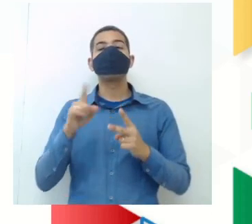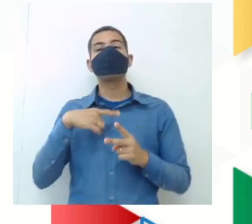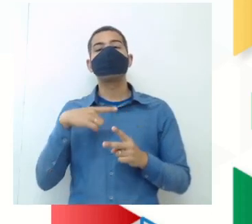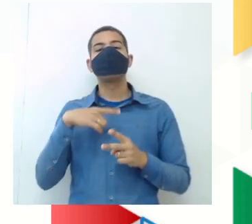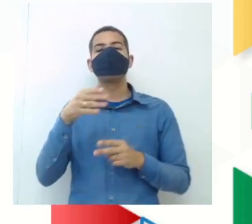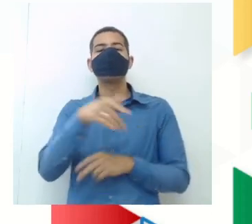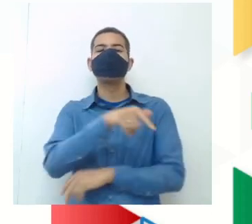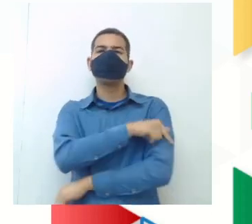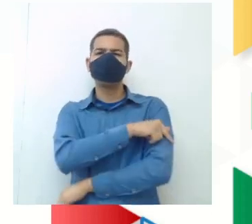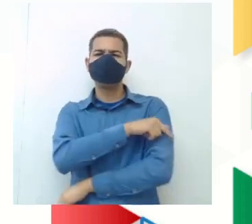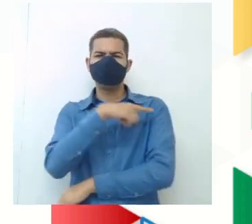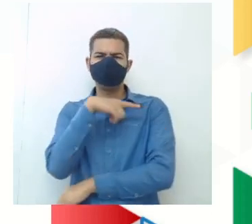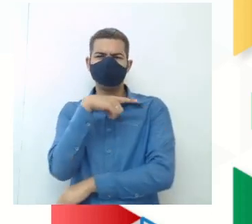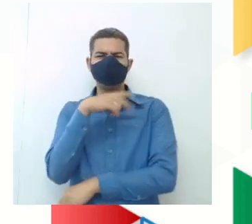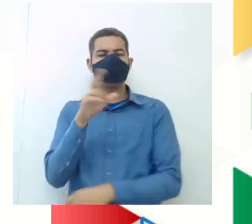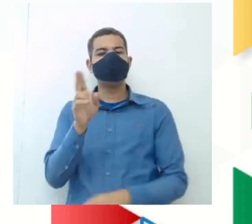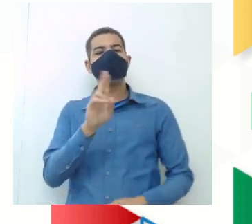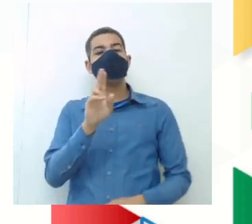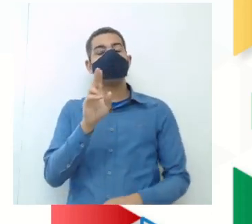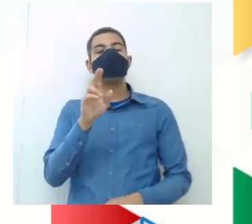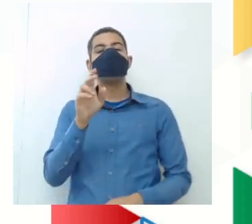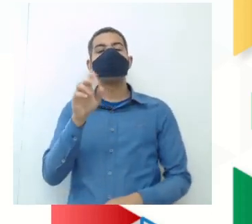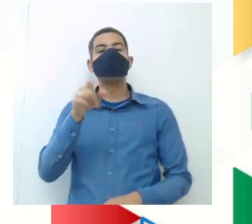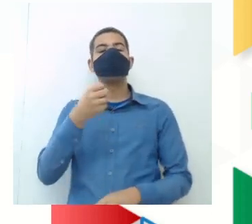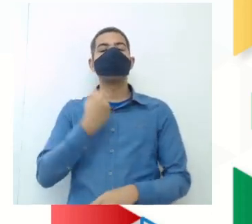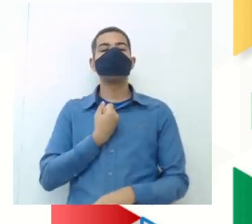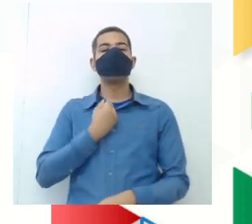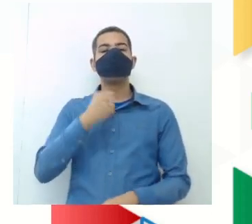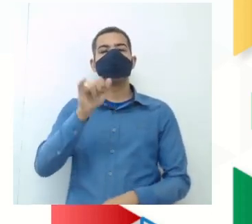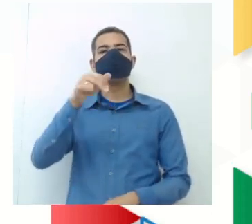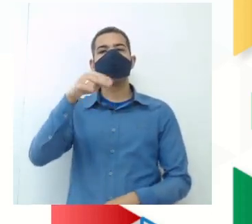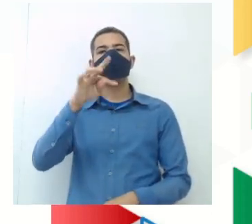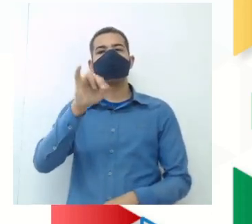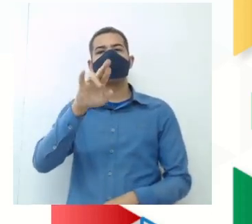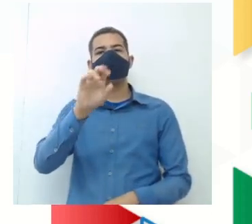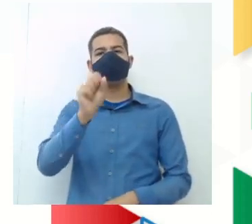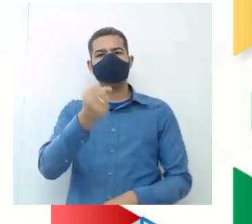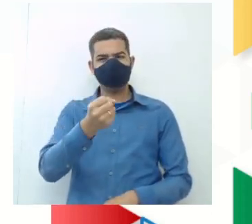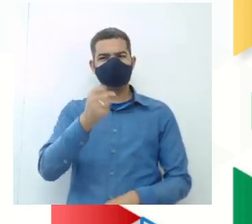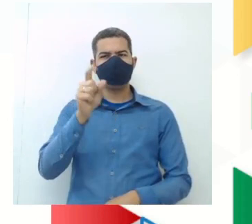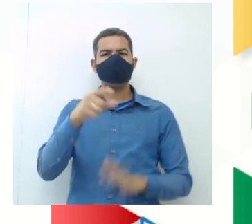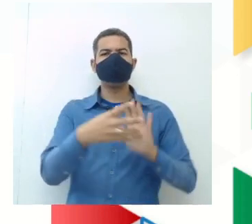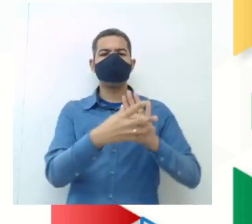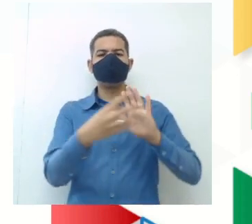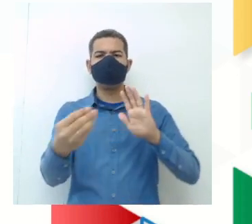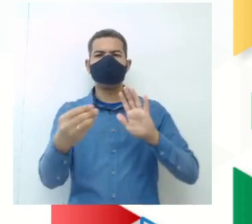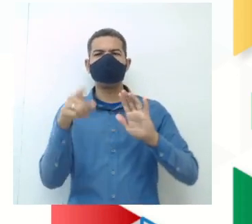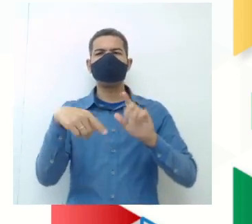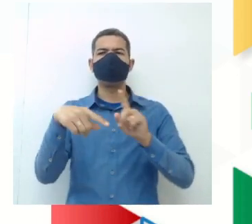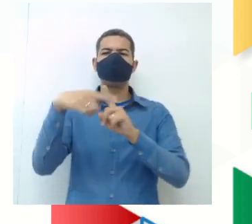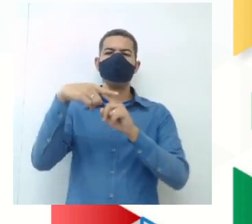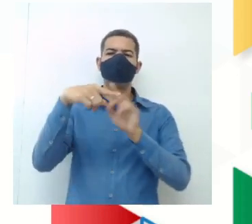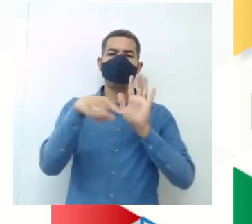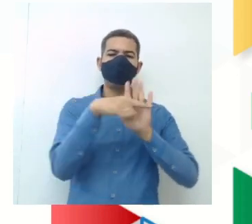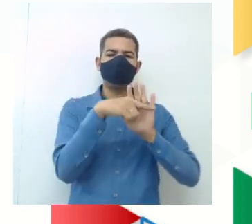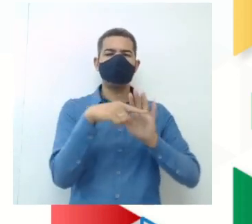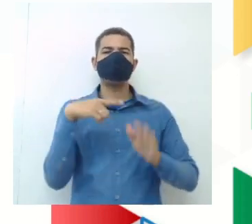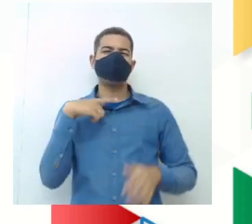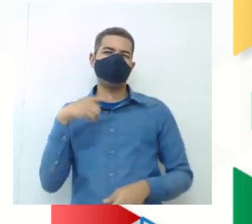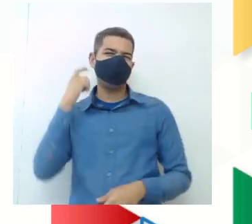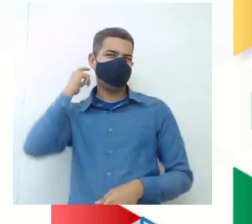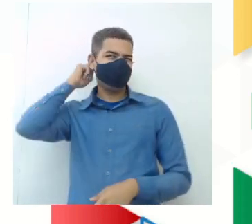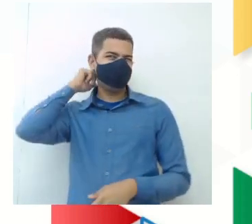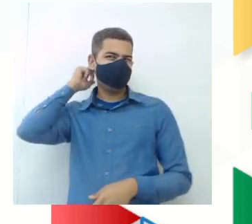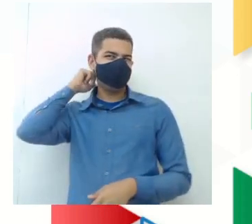ano sobre números inteiros, esse espelhamento do número positivo e do número negativo. E por fim,